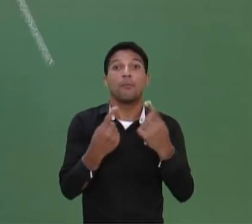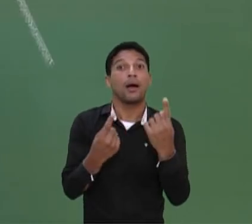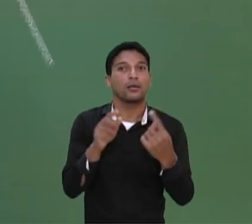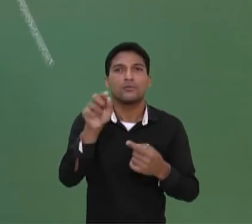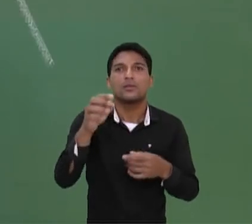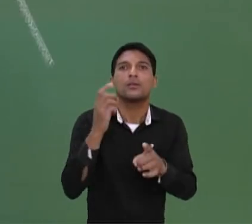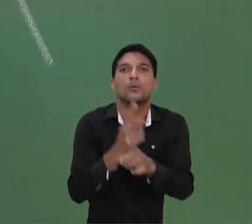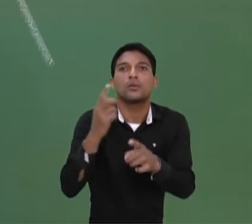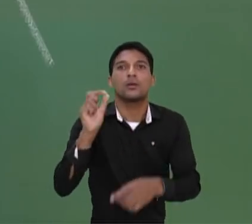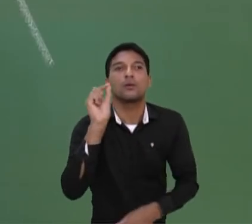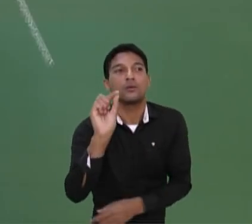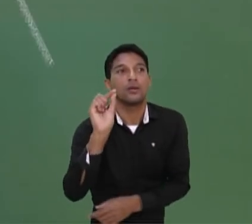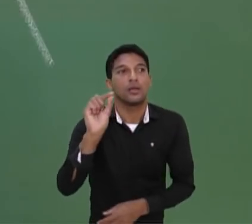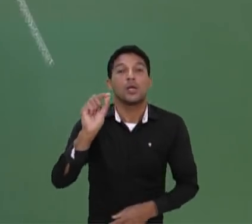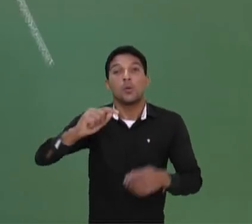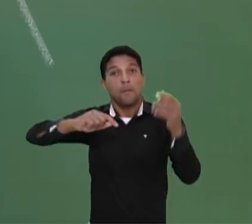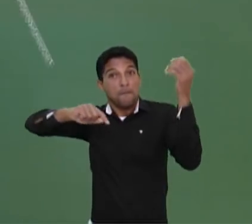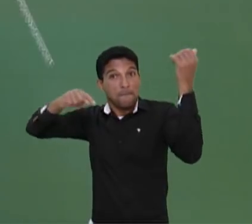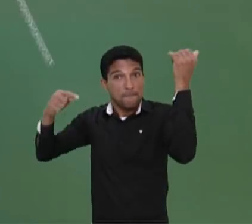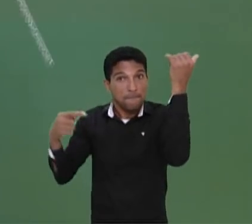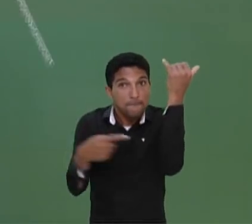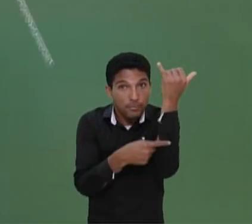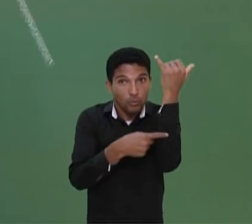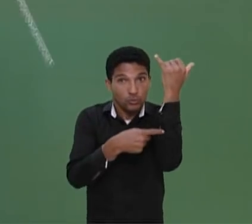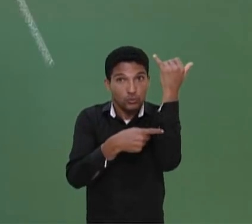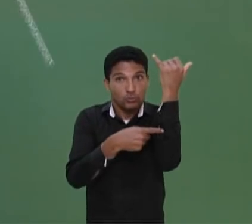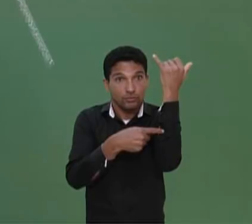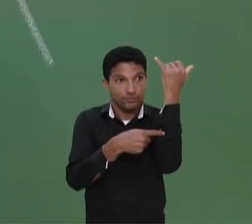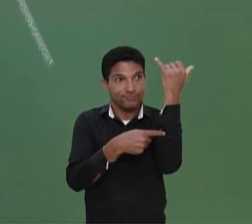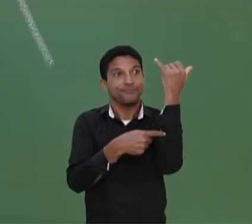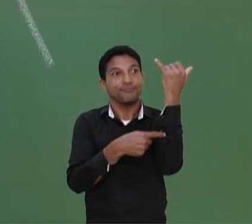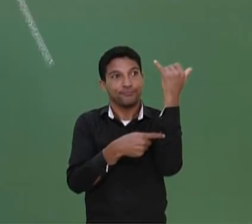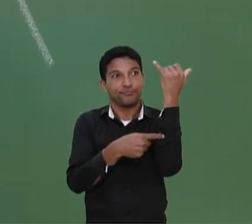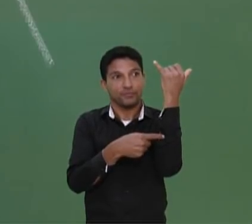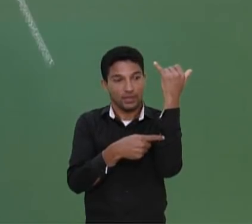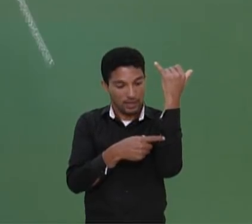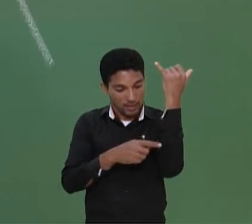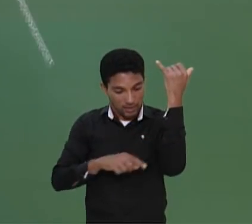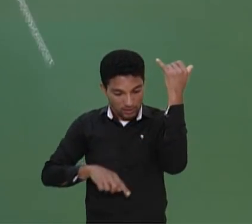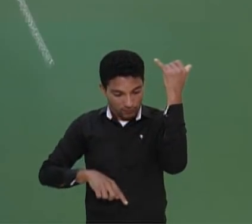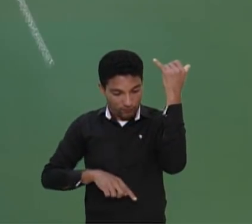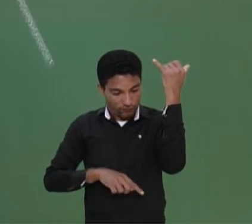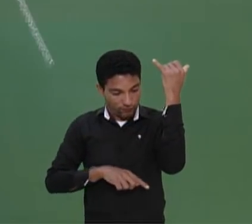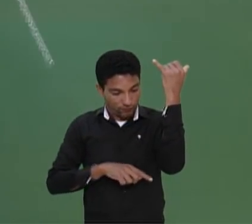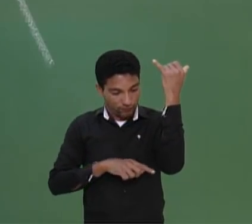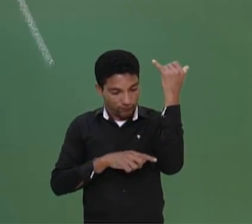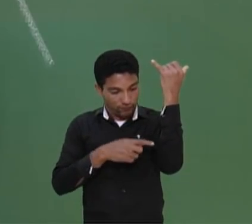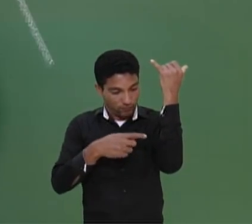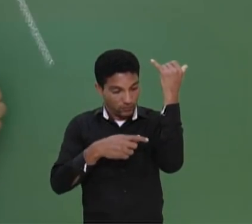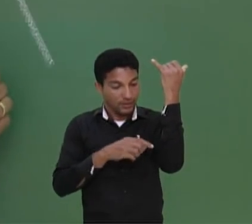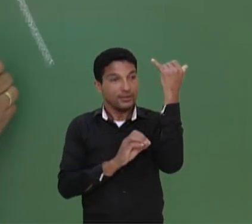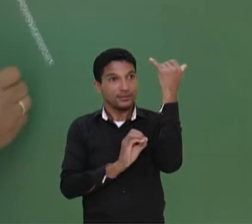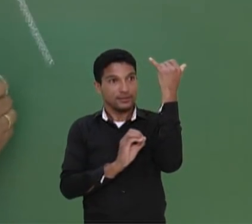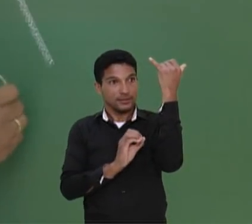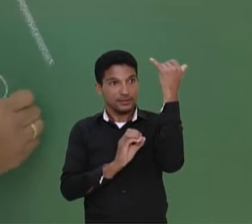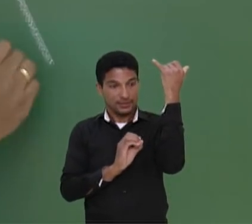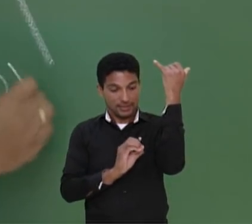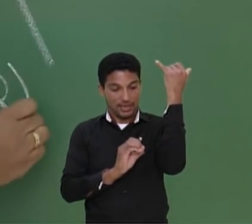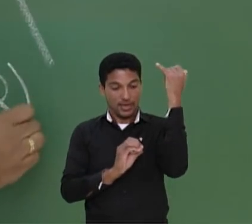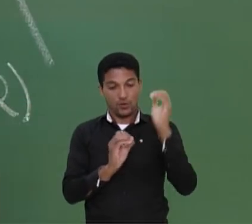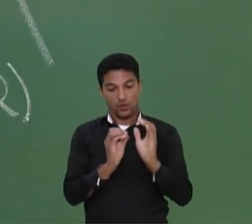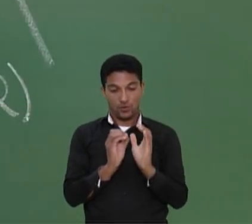determinar o ponto de interseção com o eixo y e ela intercepta o eixo y em zero e